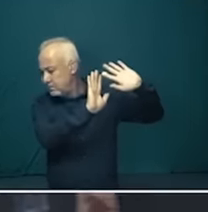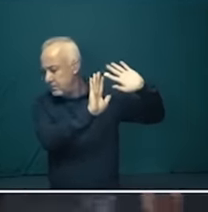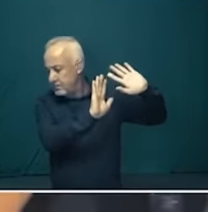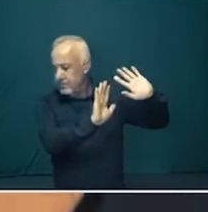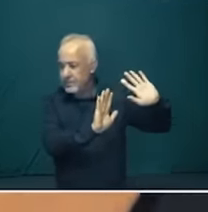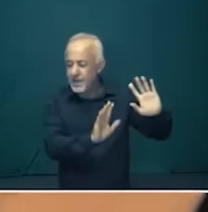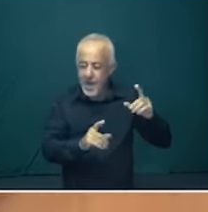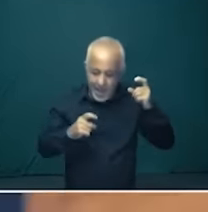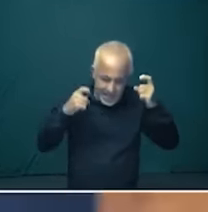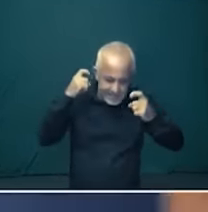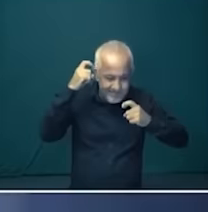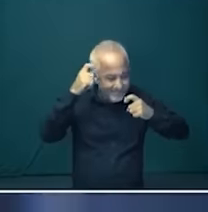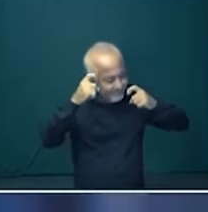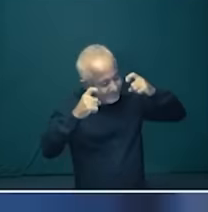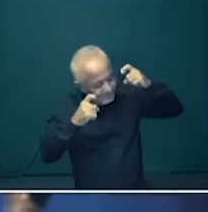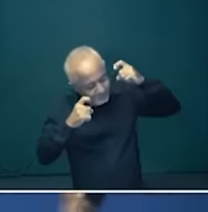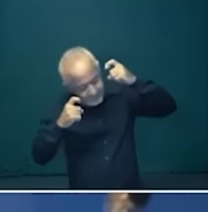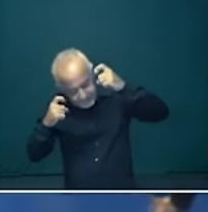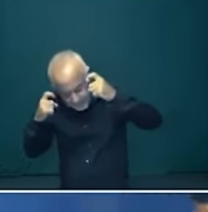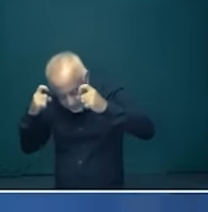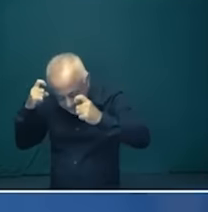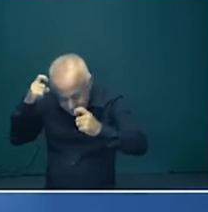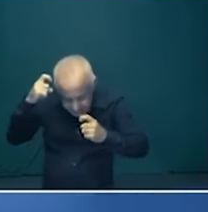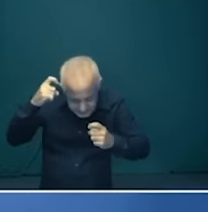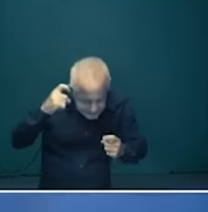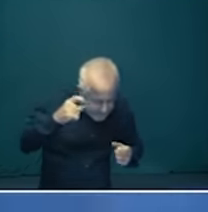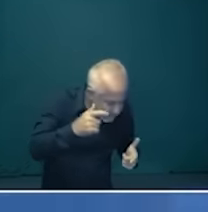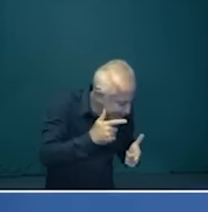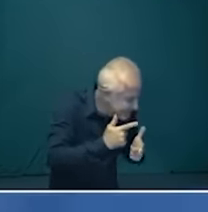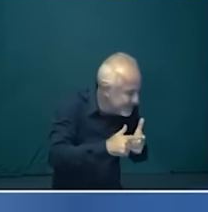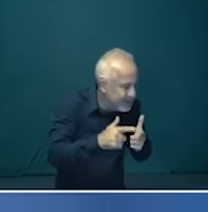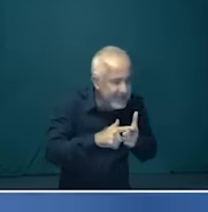Me preocupo que apesar